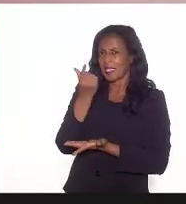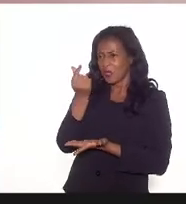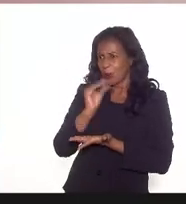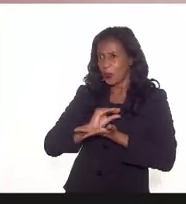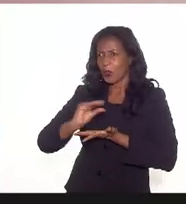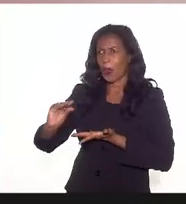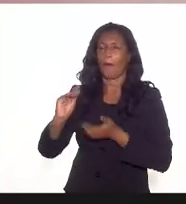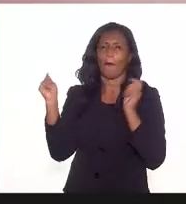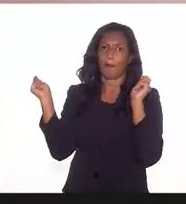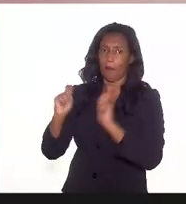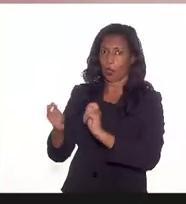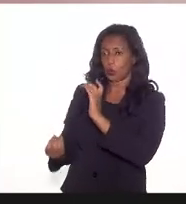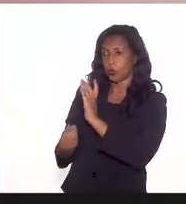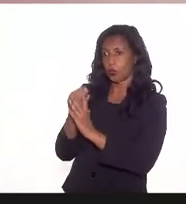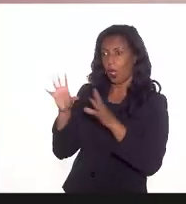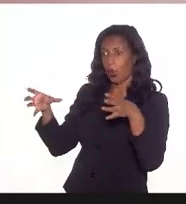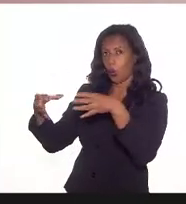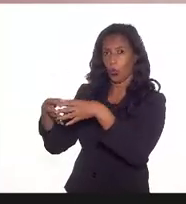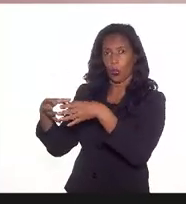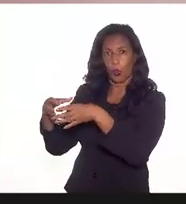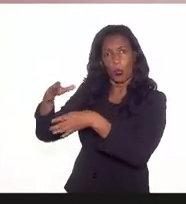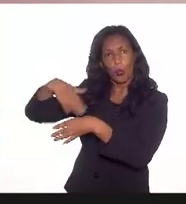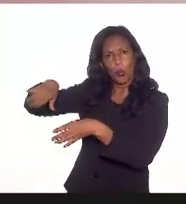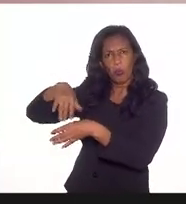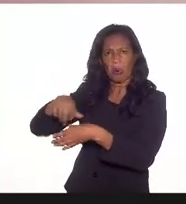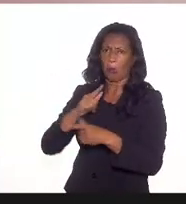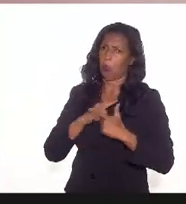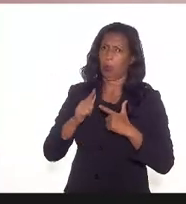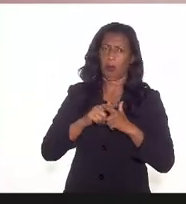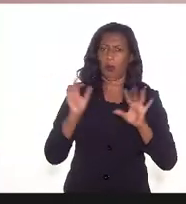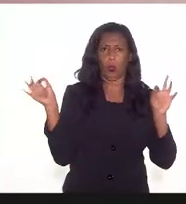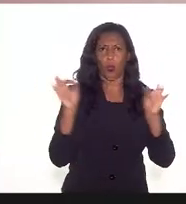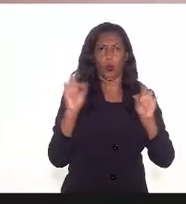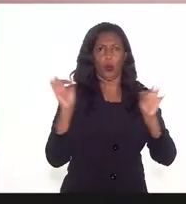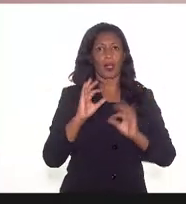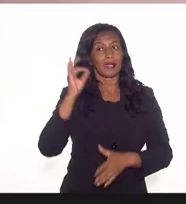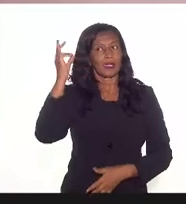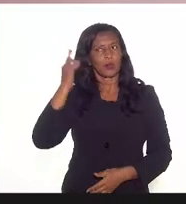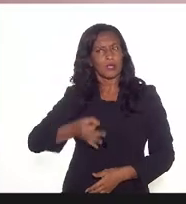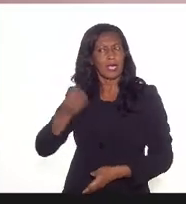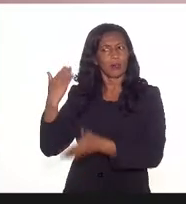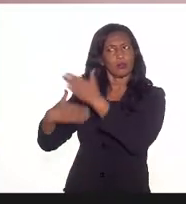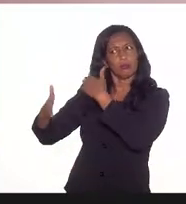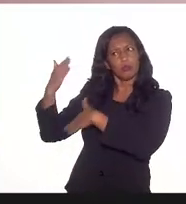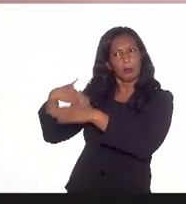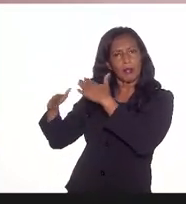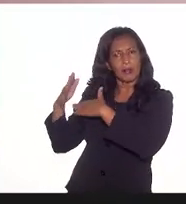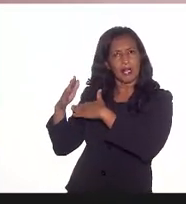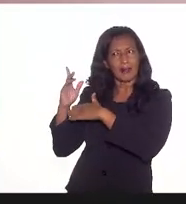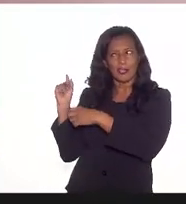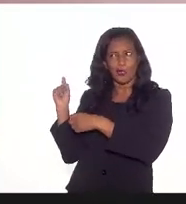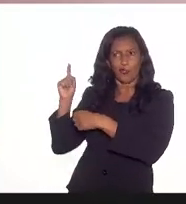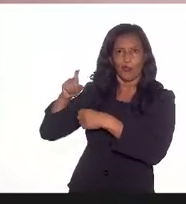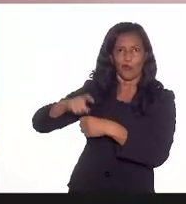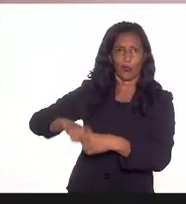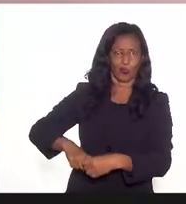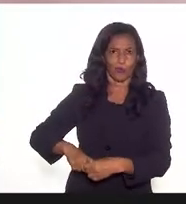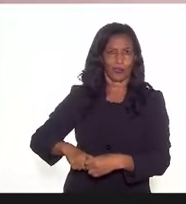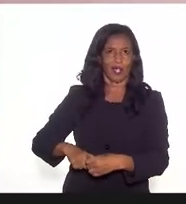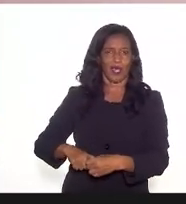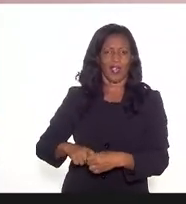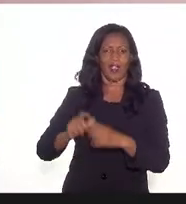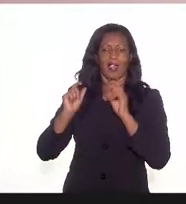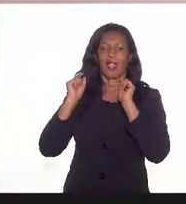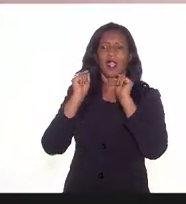específica para as comunidades, não vejo problema nisso. O que deu muito certo no passado, que a gente quer replicar, é agentes de